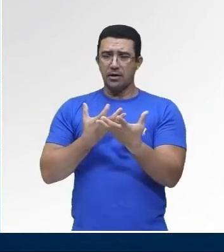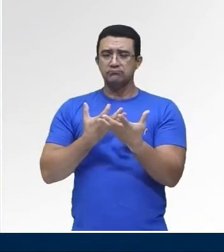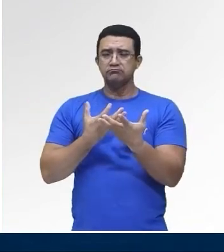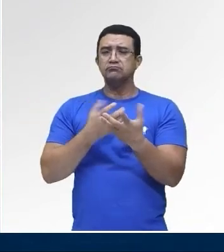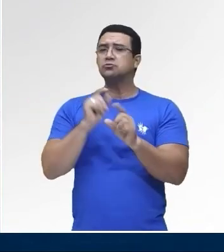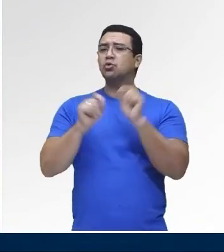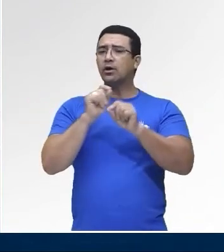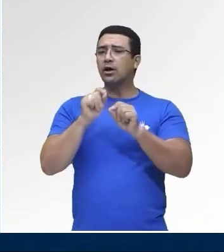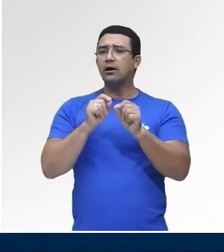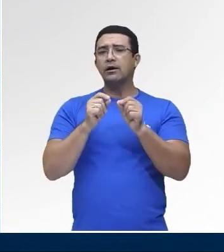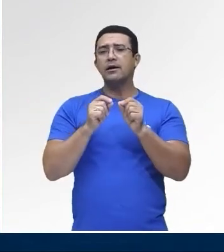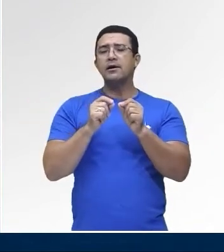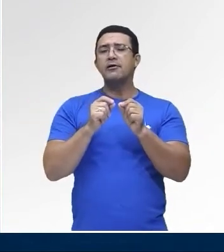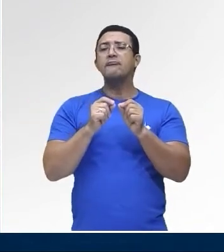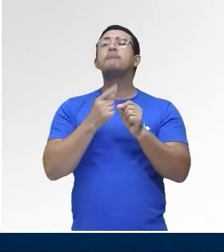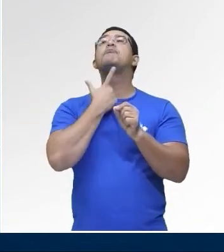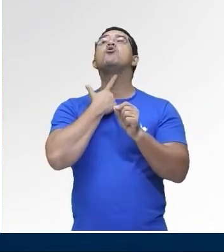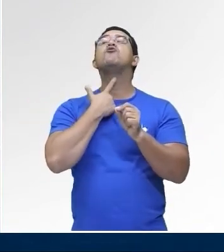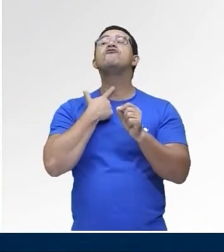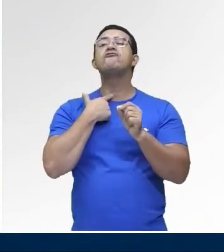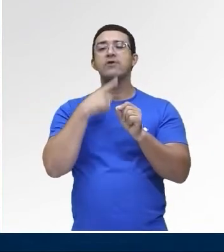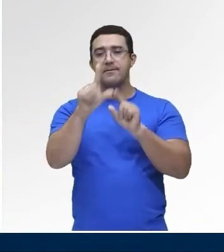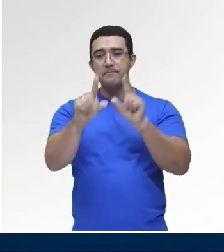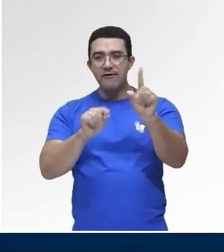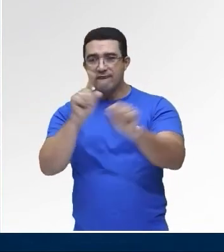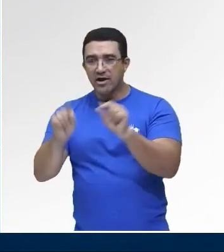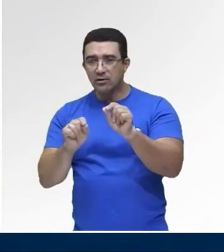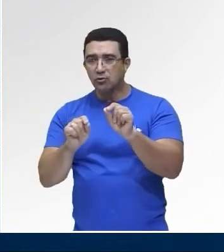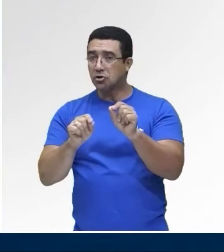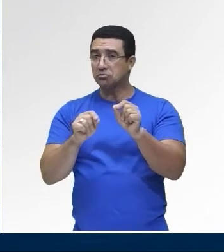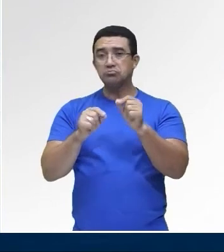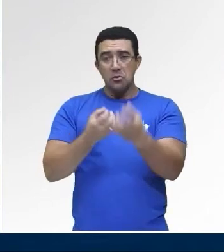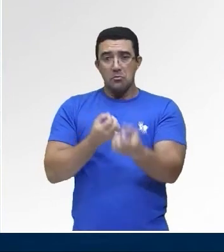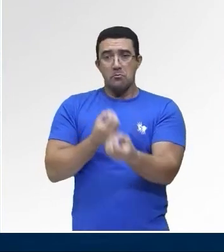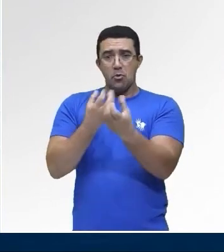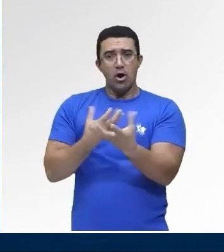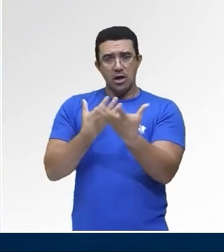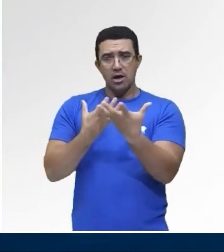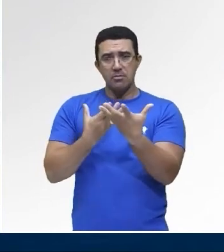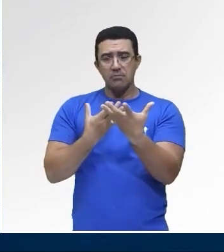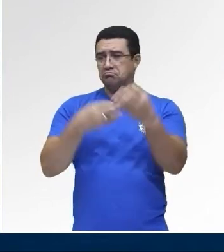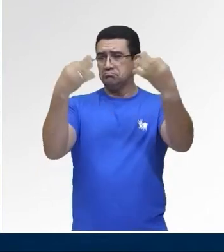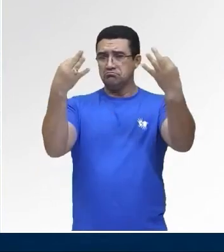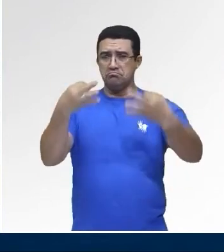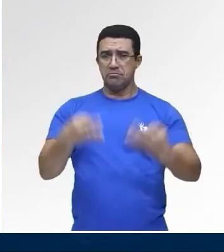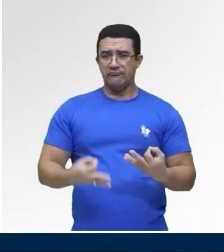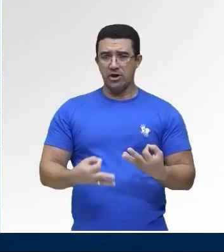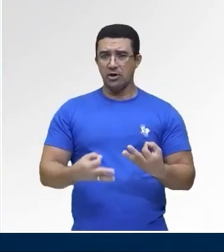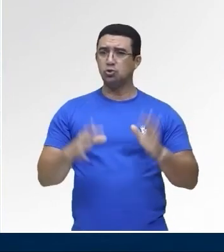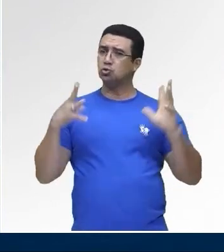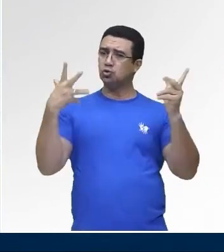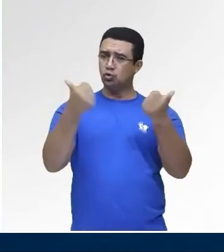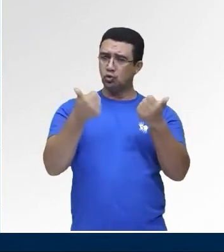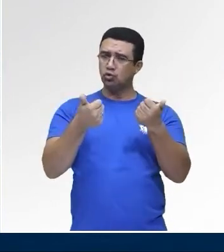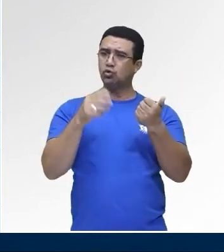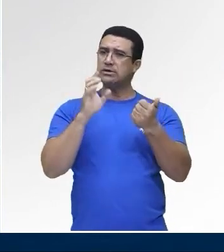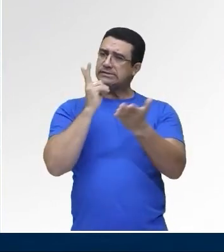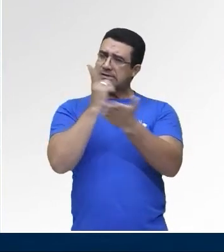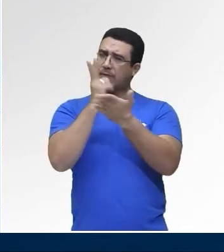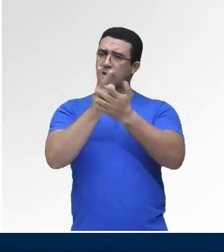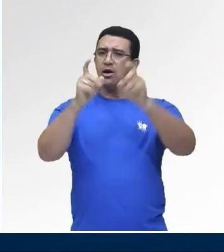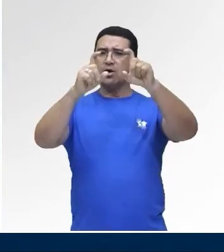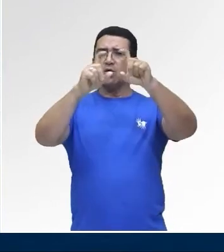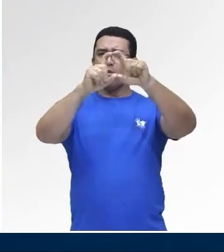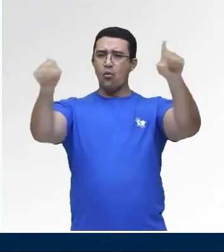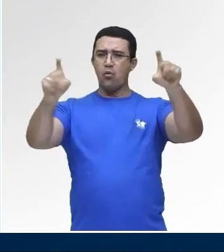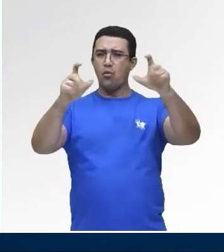preferiram escrever os seus poemas de forma perfeita, escolher apenas estrofes de 4 versos, né? No